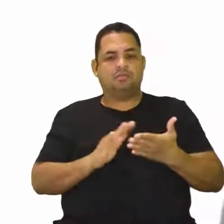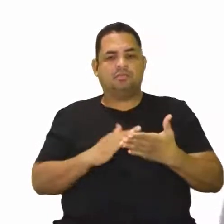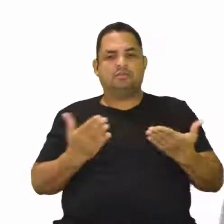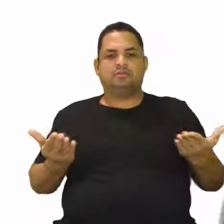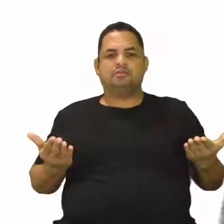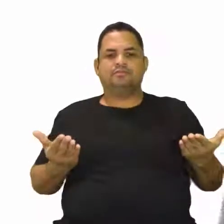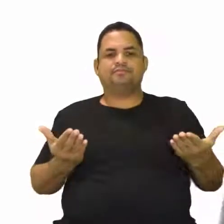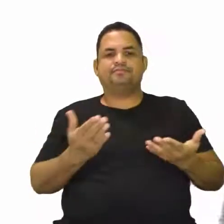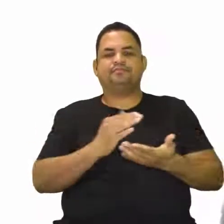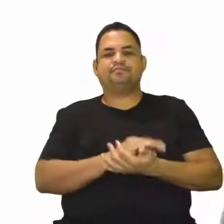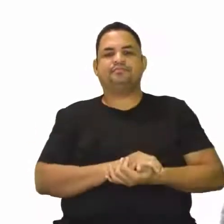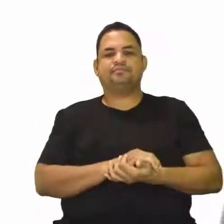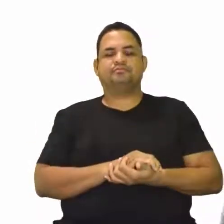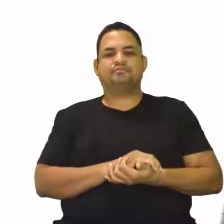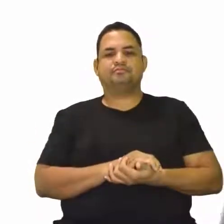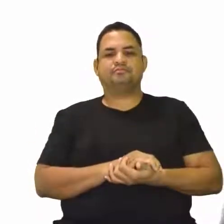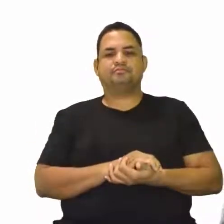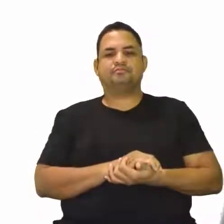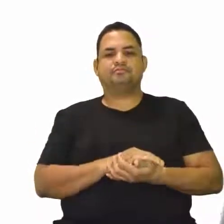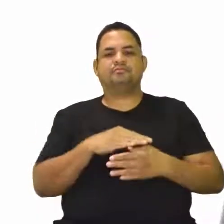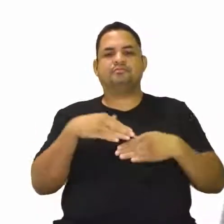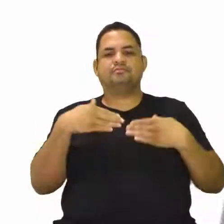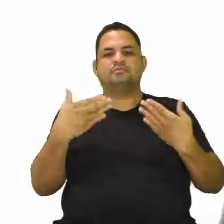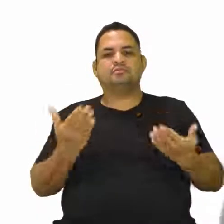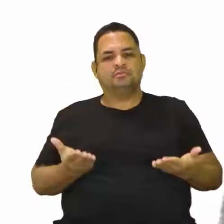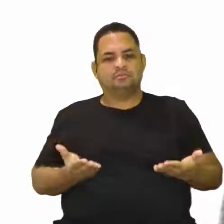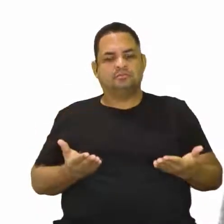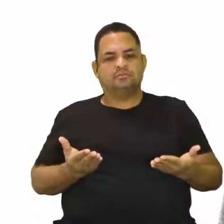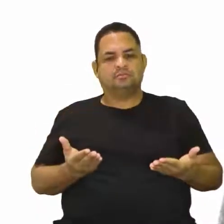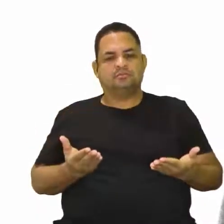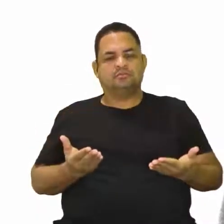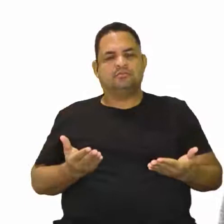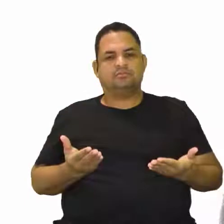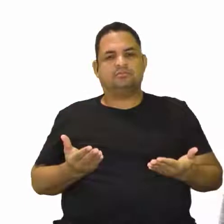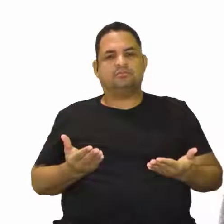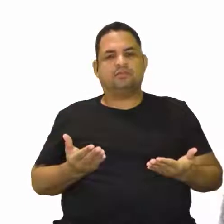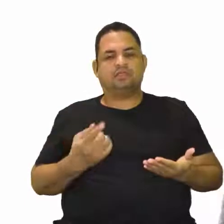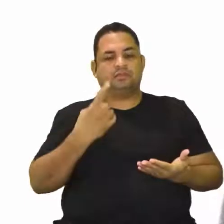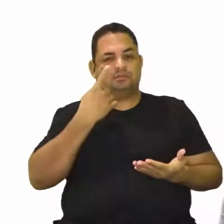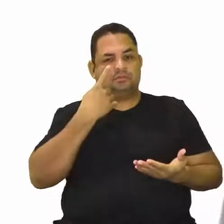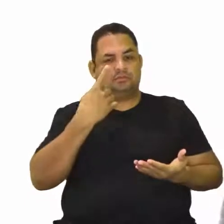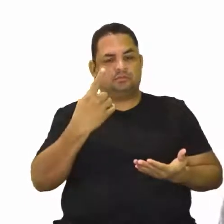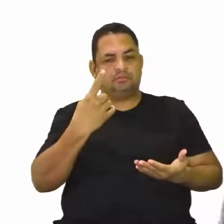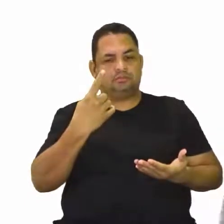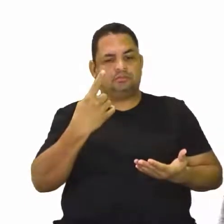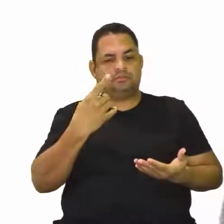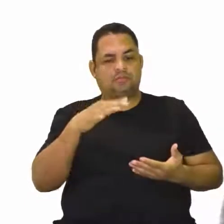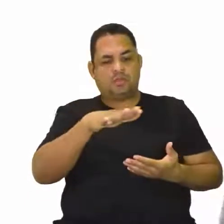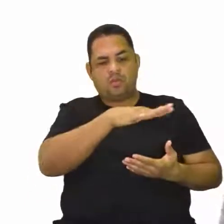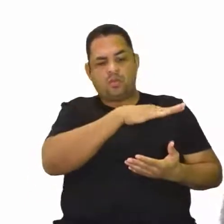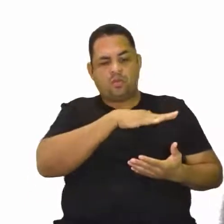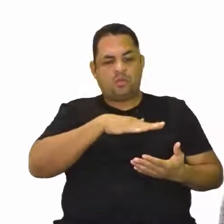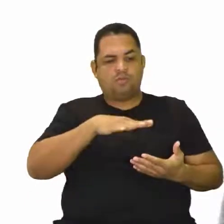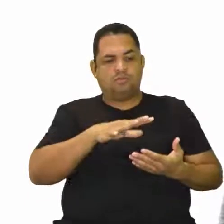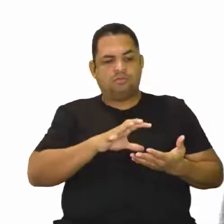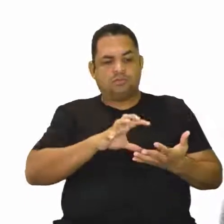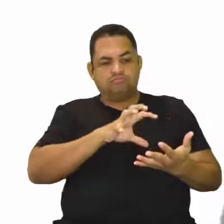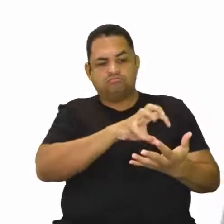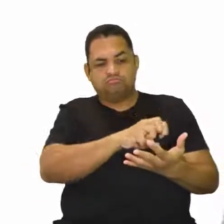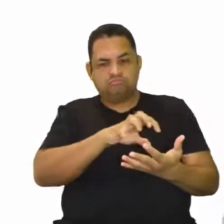para frente e quando você via a que o grupo estava sendo